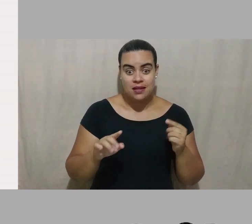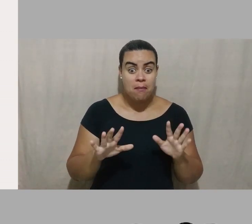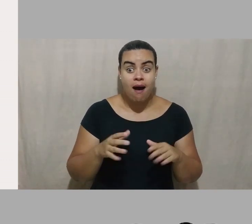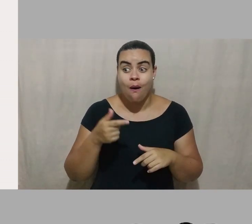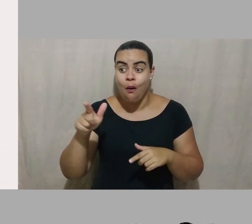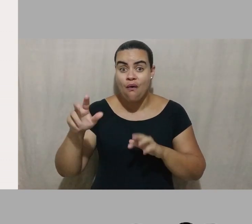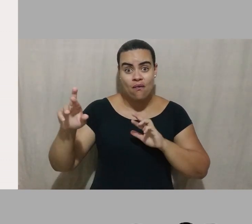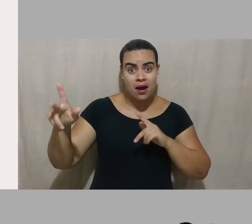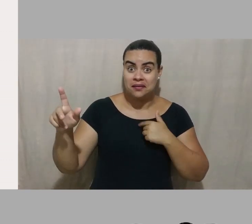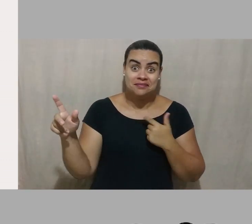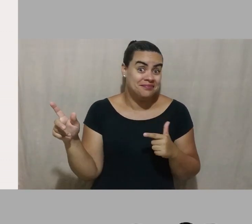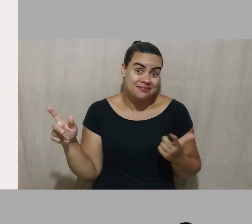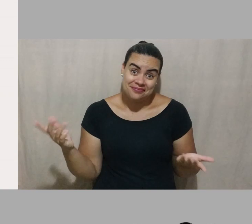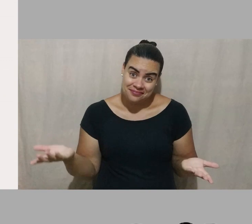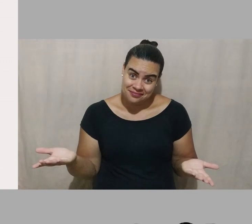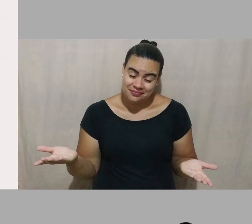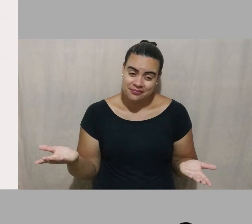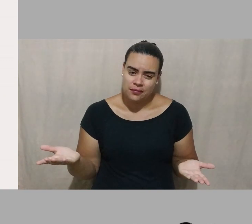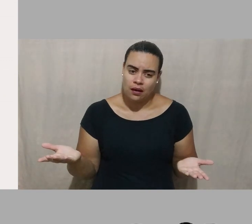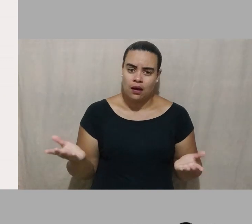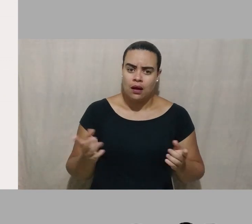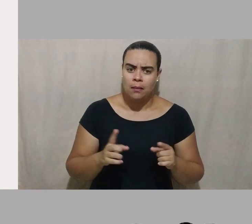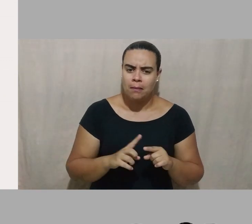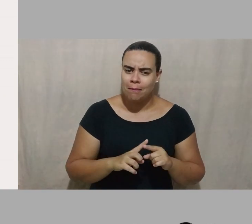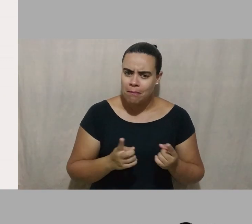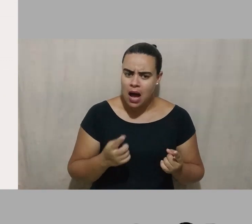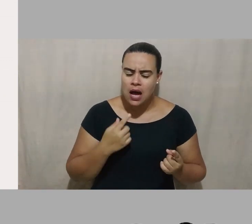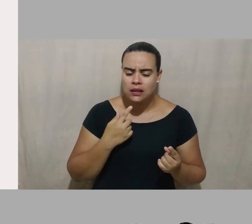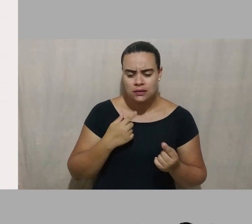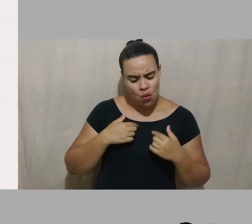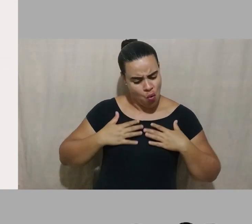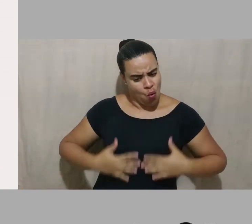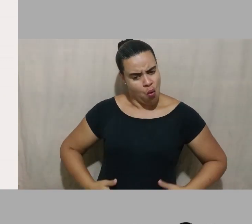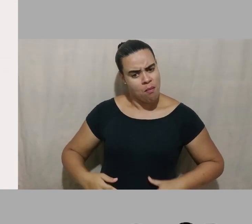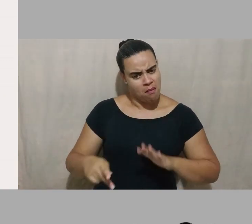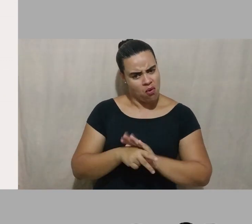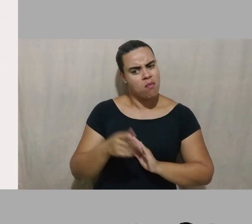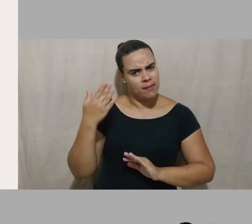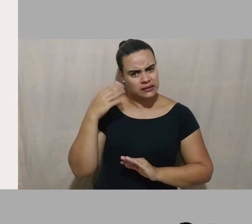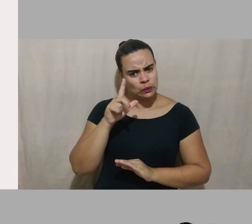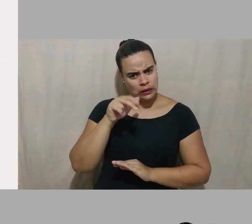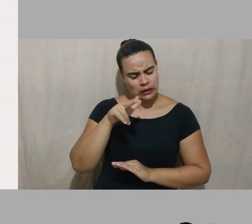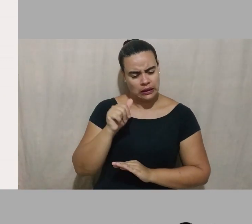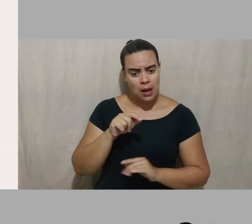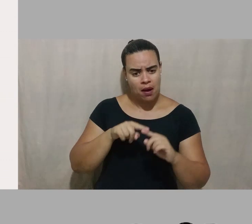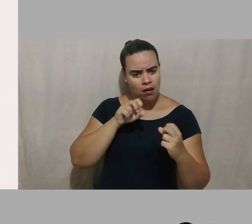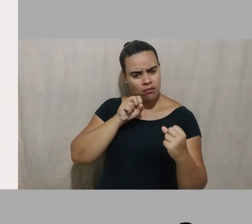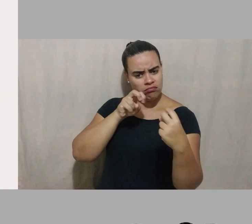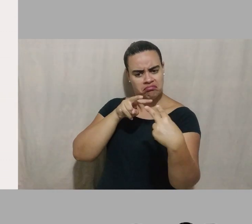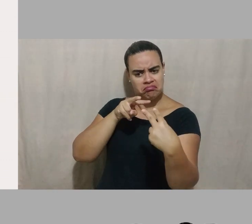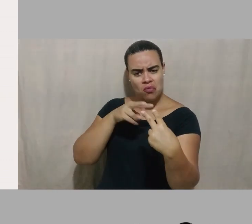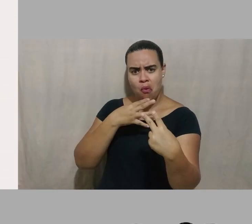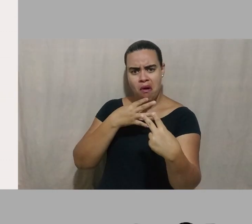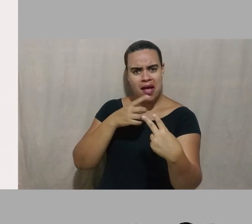outro. Mesmo assim, eu não conseguia fazer com que ele me reconhecesse. Será que eu